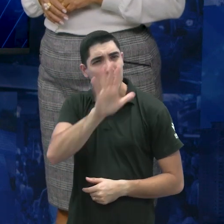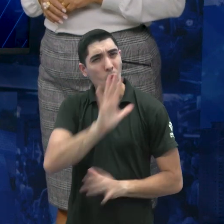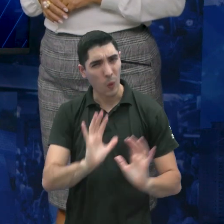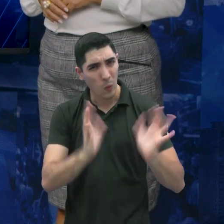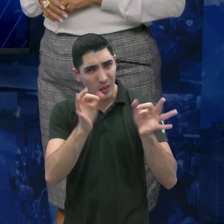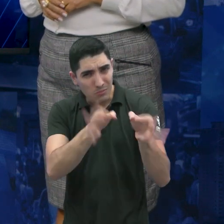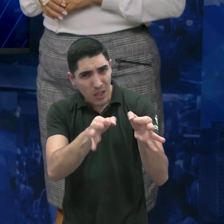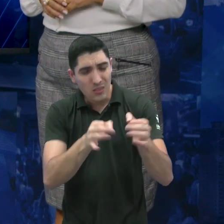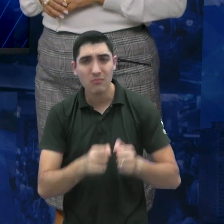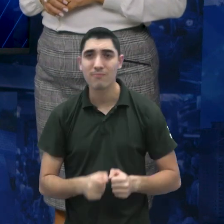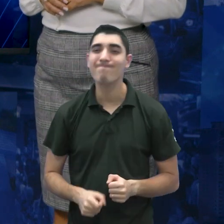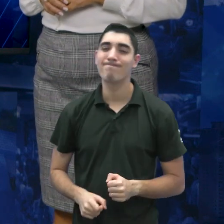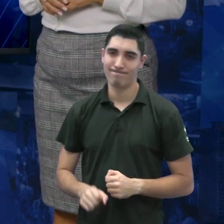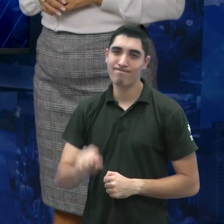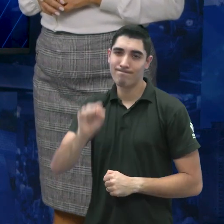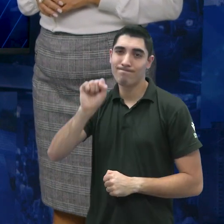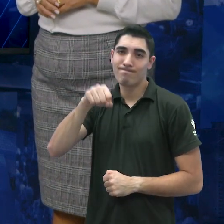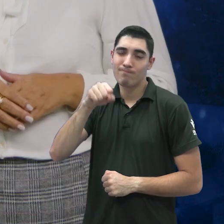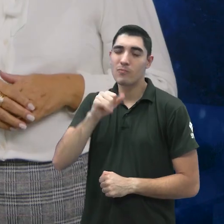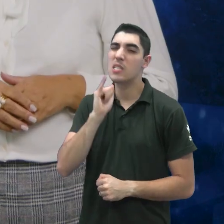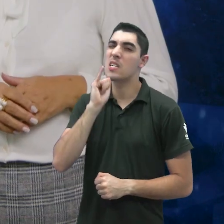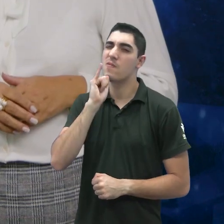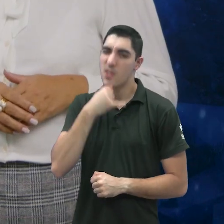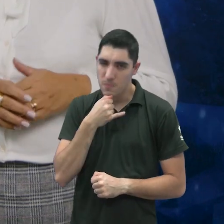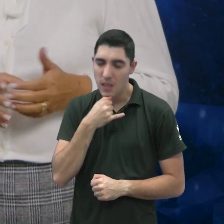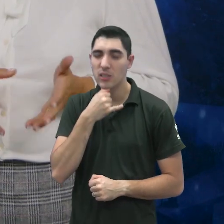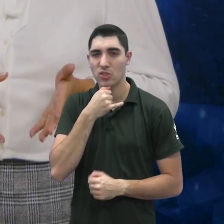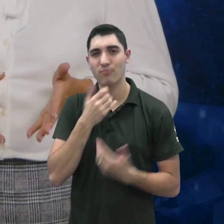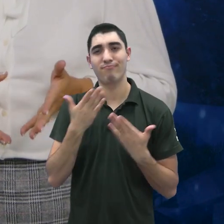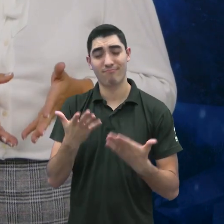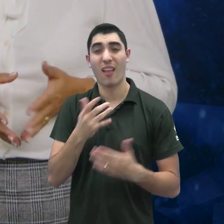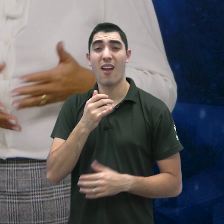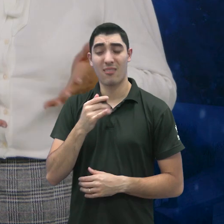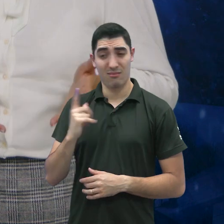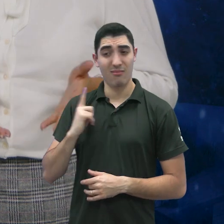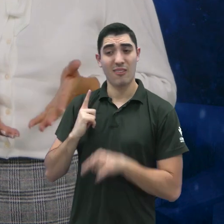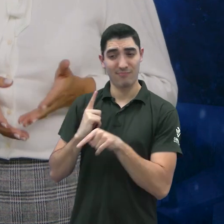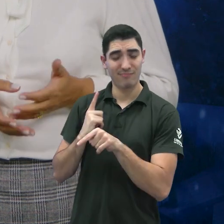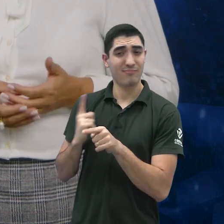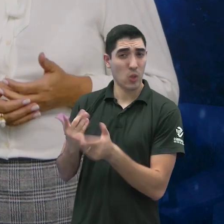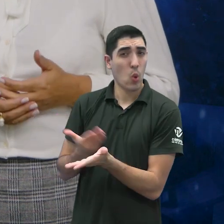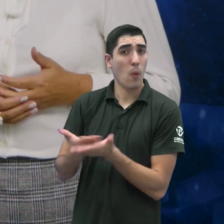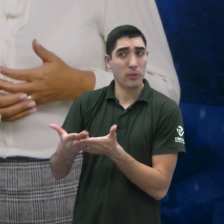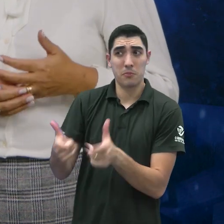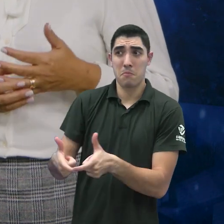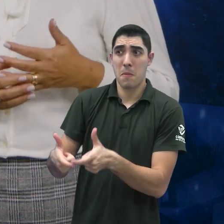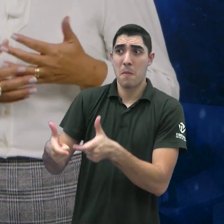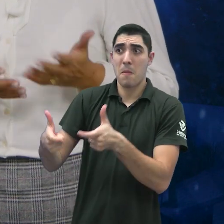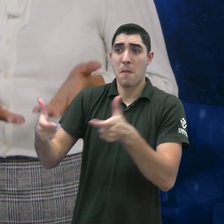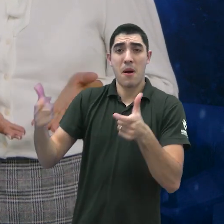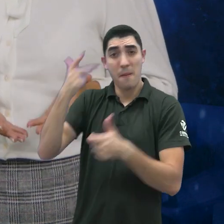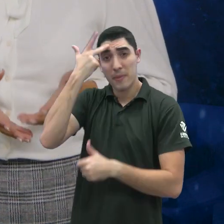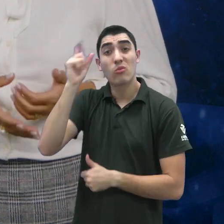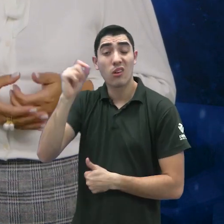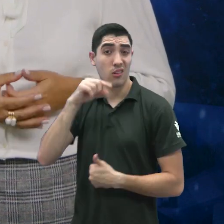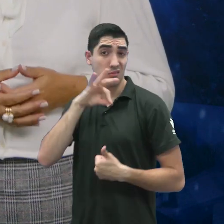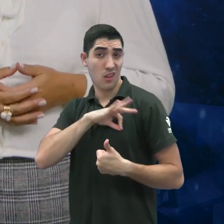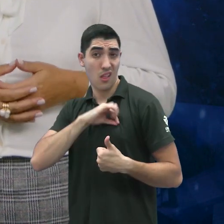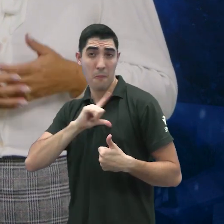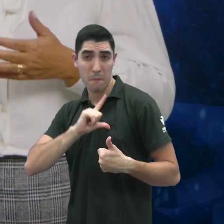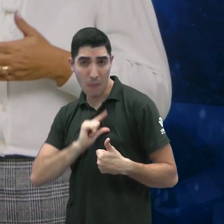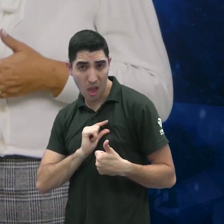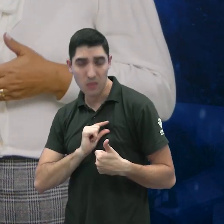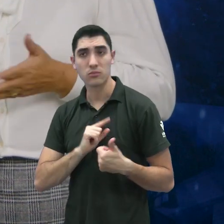trabalho? Infelizmente, né, é uma demanda que vem aumentando, então as pessoas estão ganhando